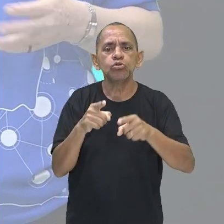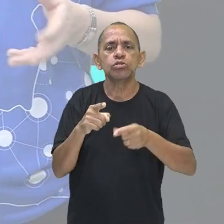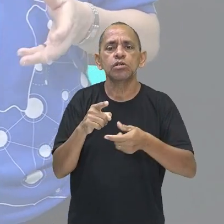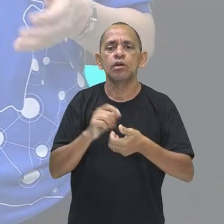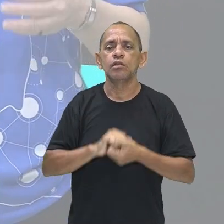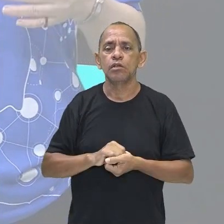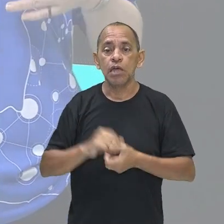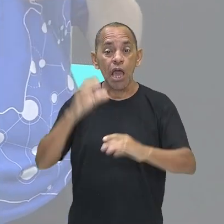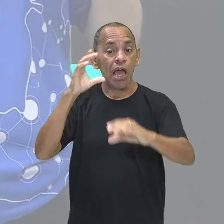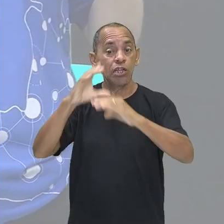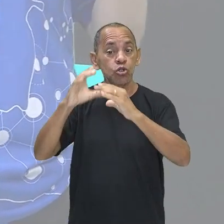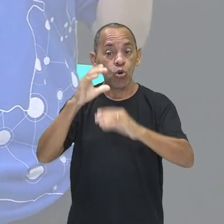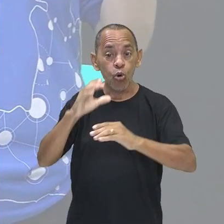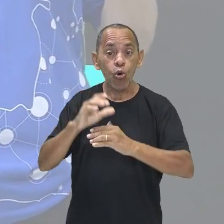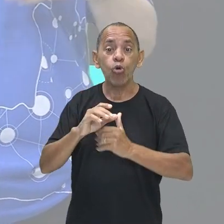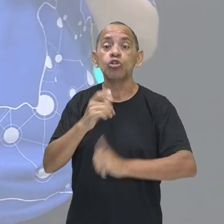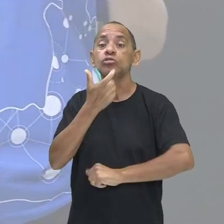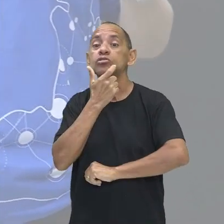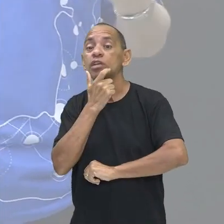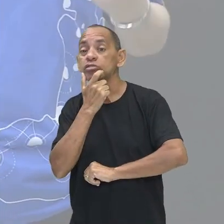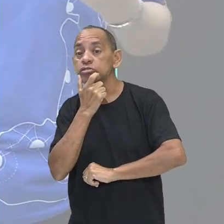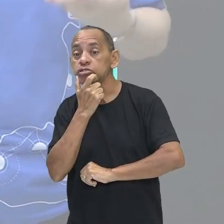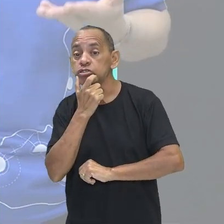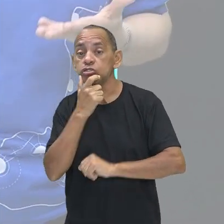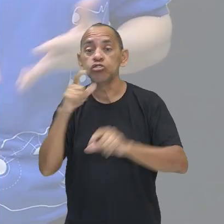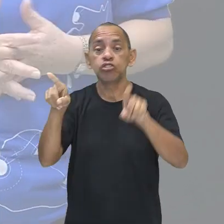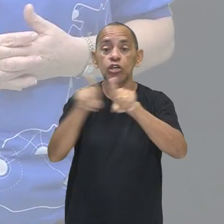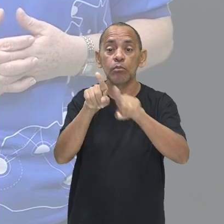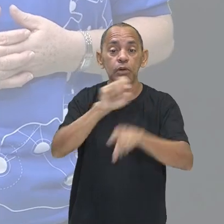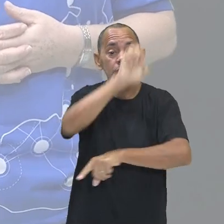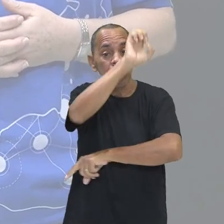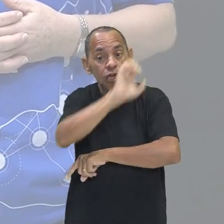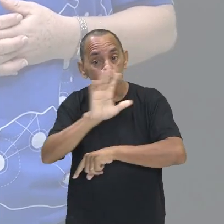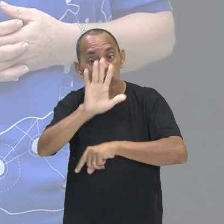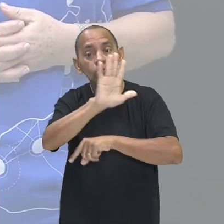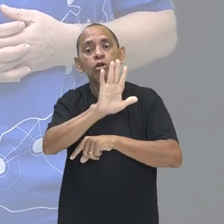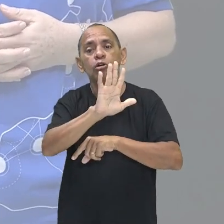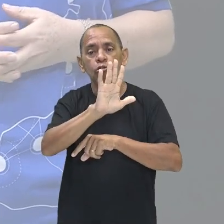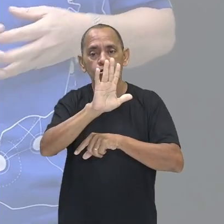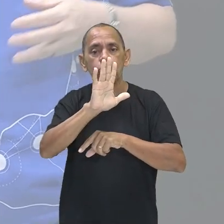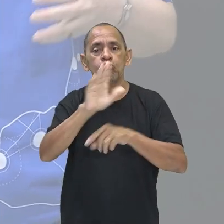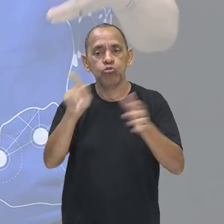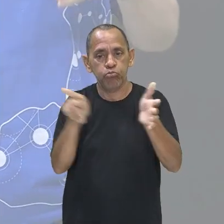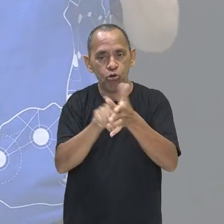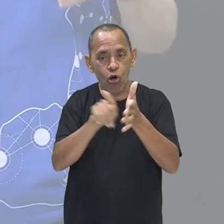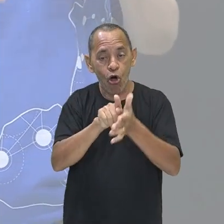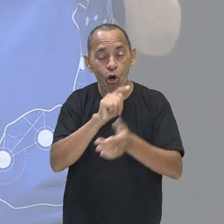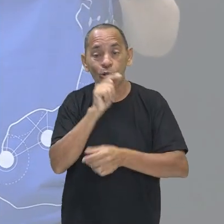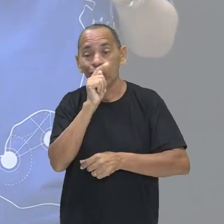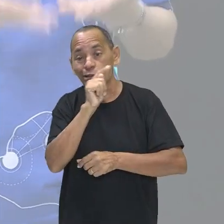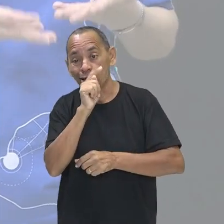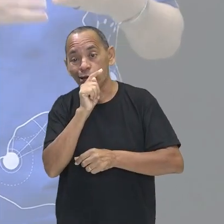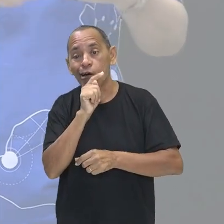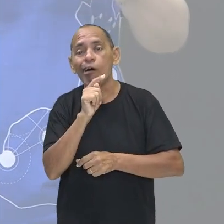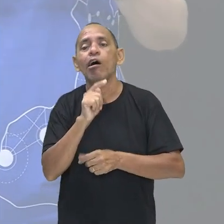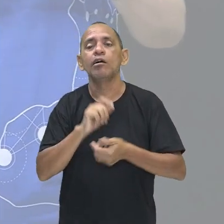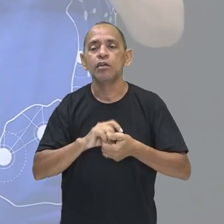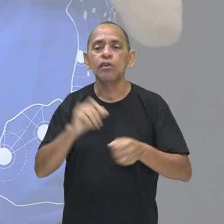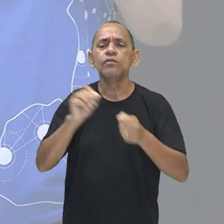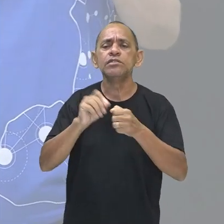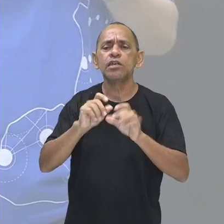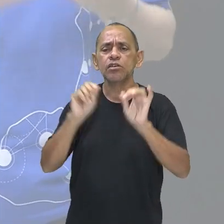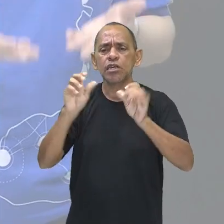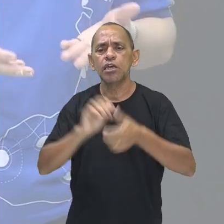cantores americanos, ingleses, os europeus também fizeram justamente essa releitura,